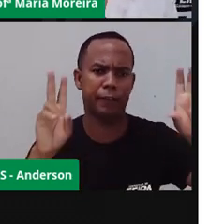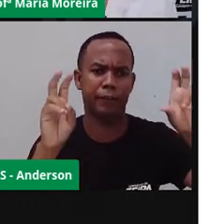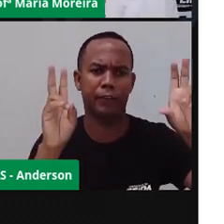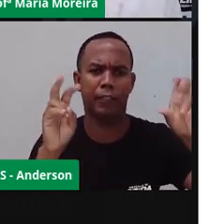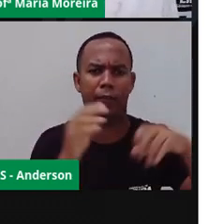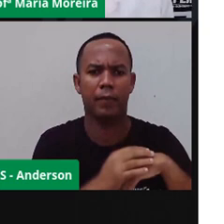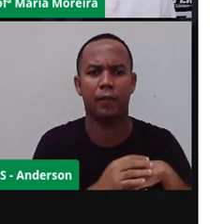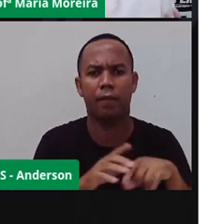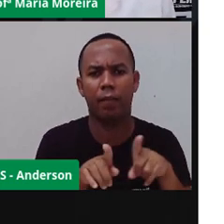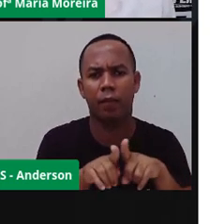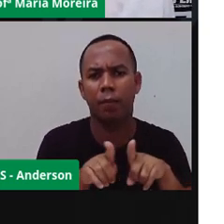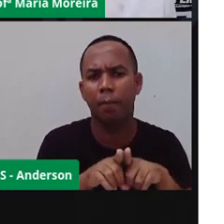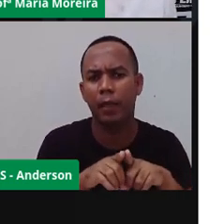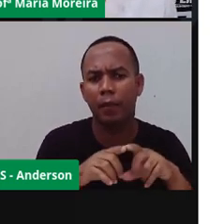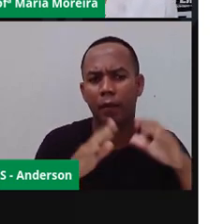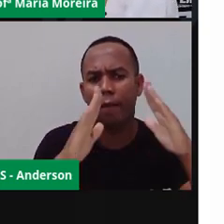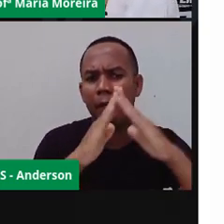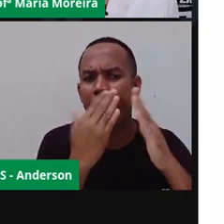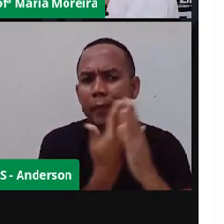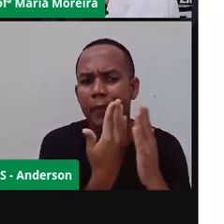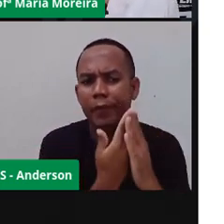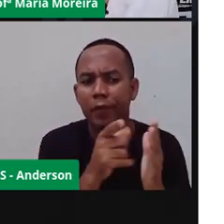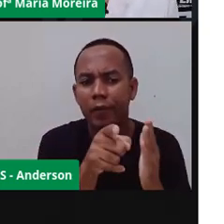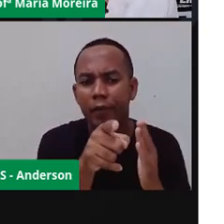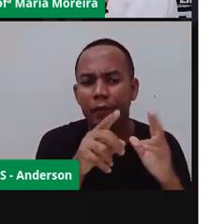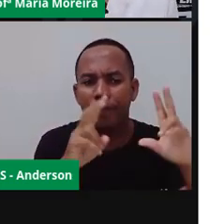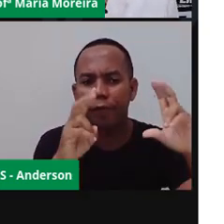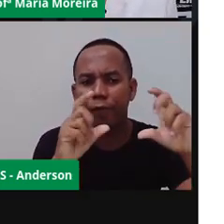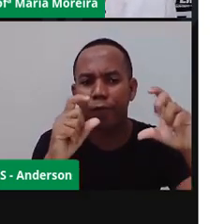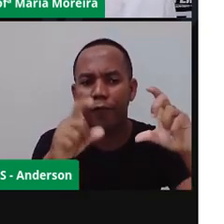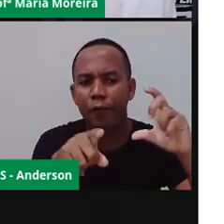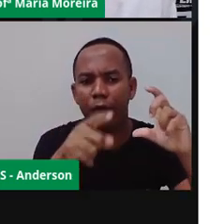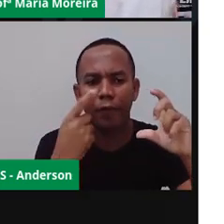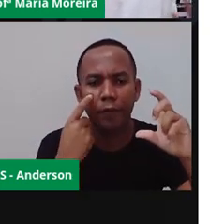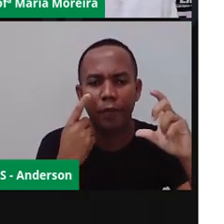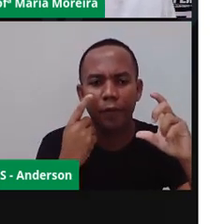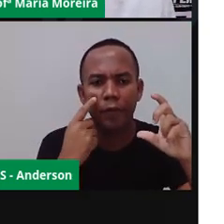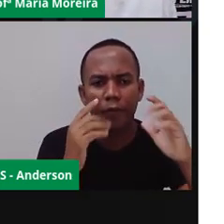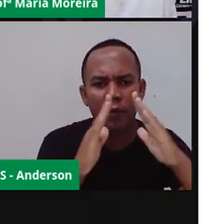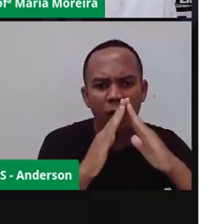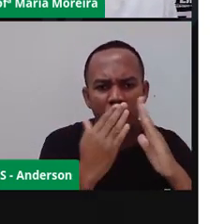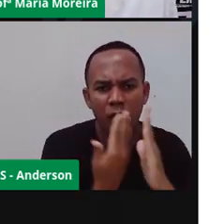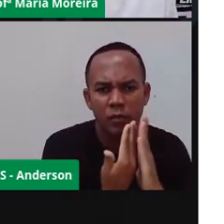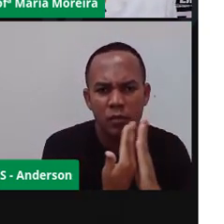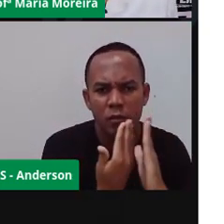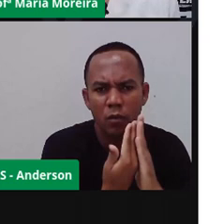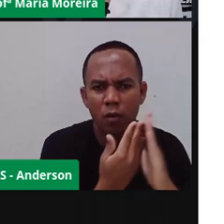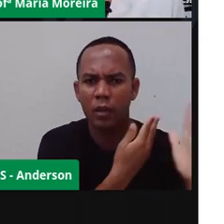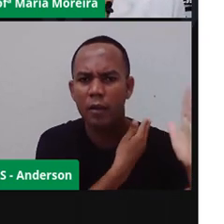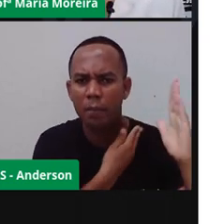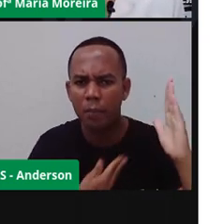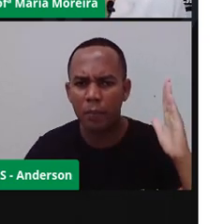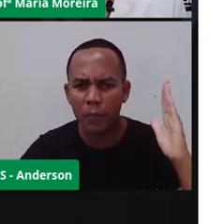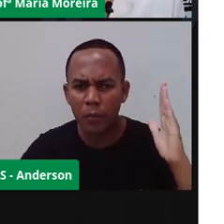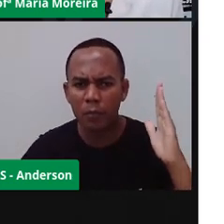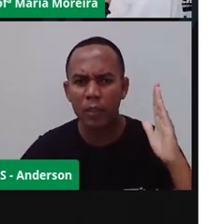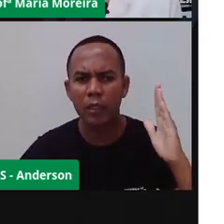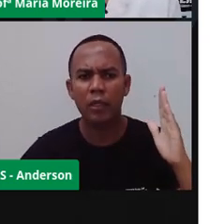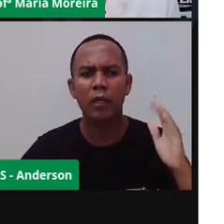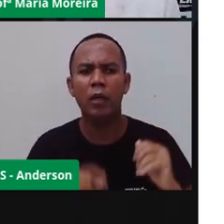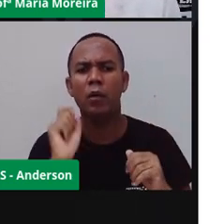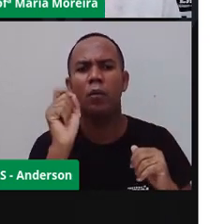que está aí na imagem sobre a escola pública, né? Ele fala a escola pública, que é o quê? Um